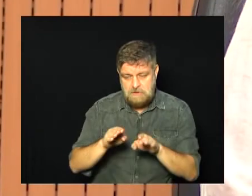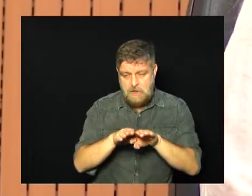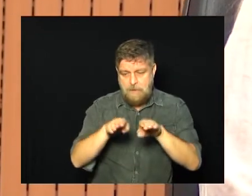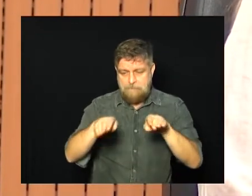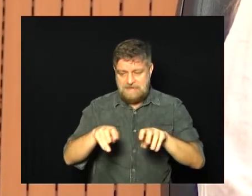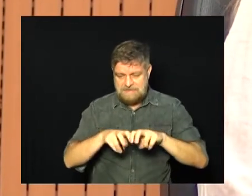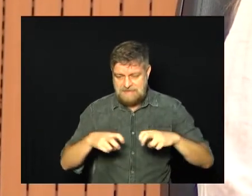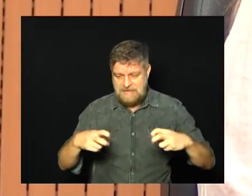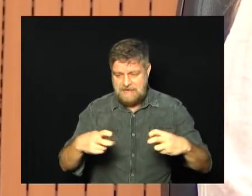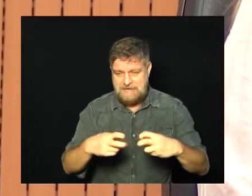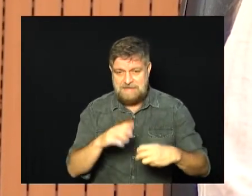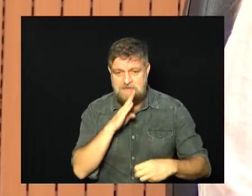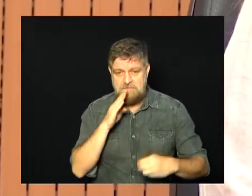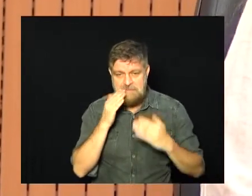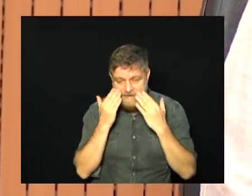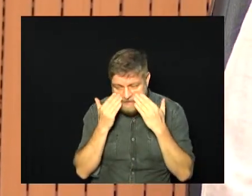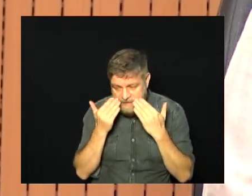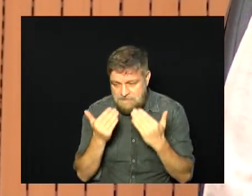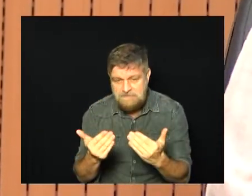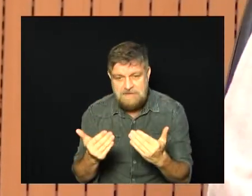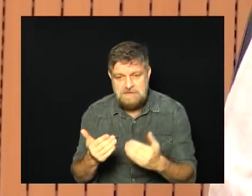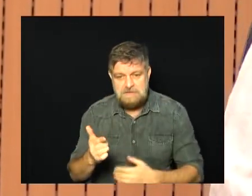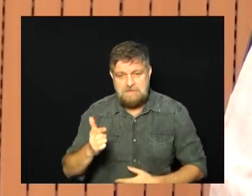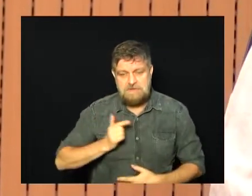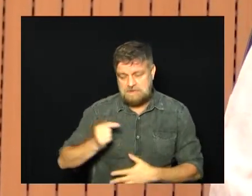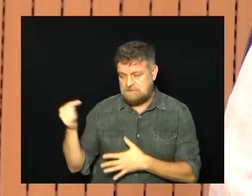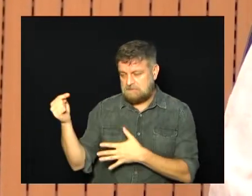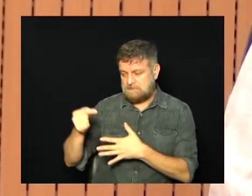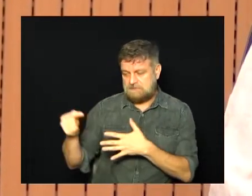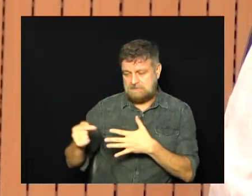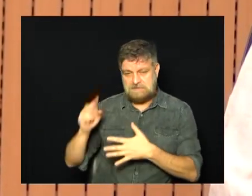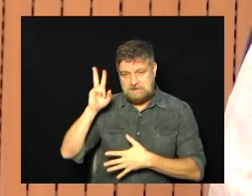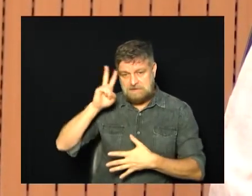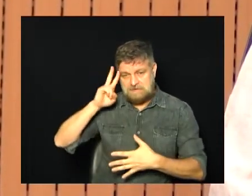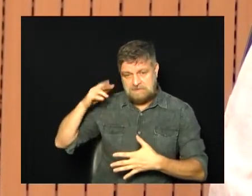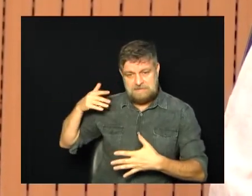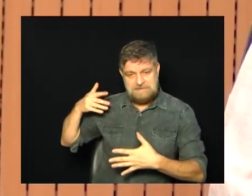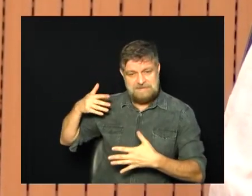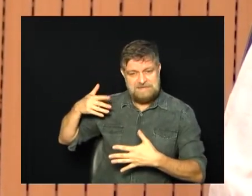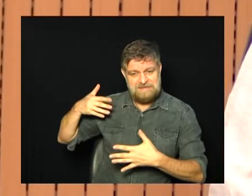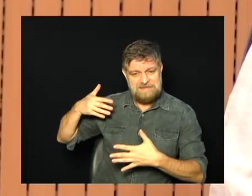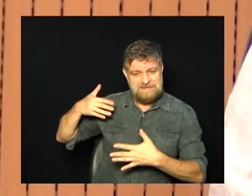São quantos fatos na história, né, daqueles que